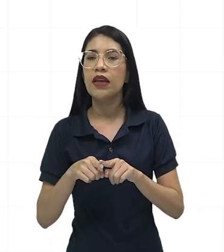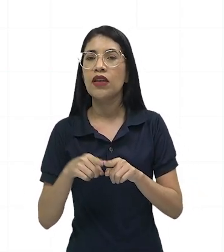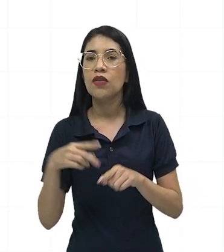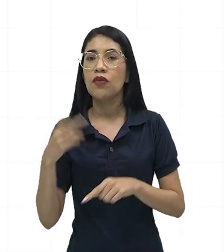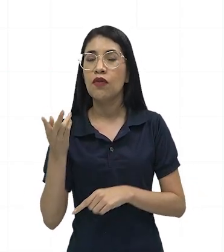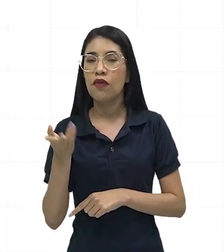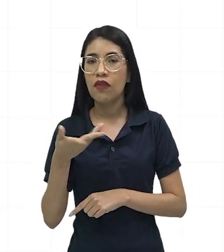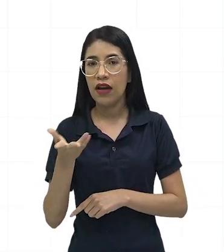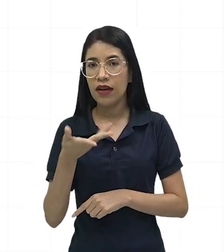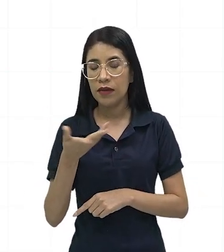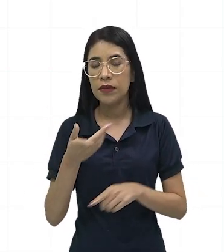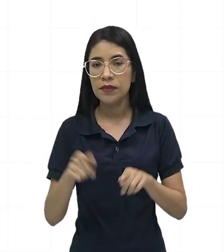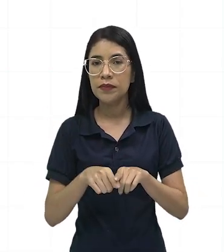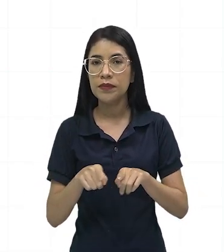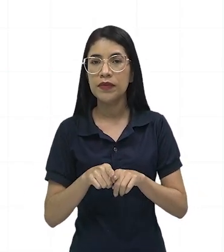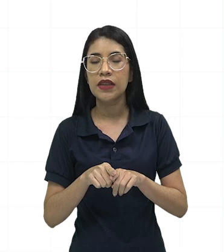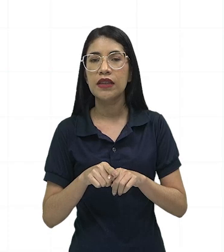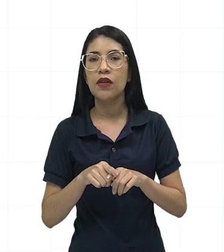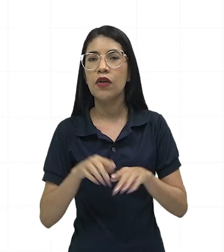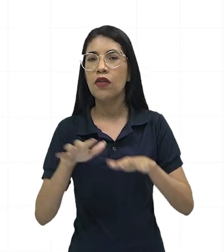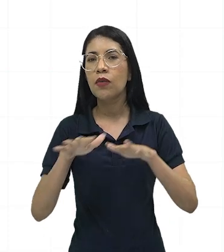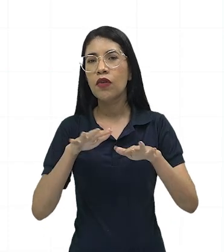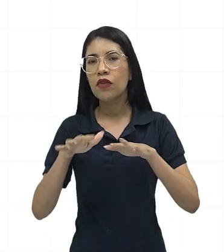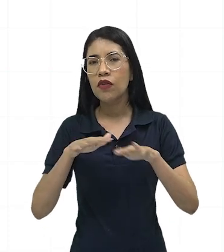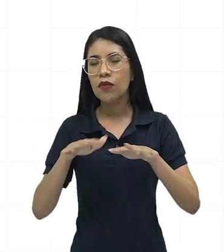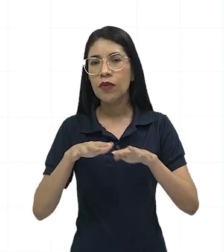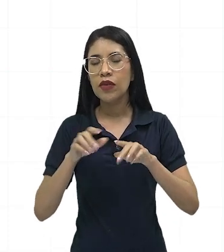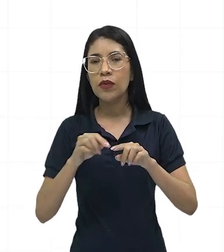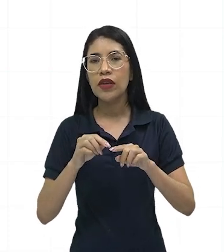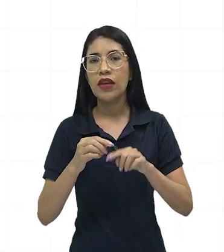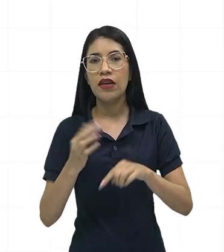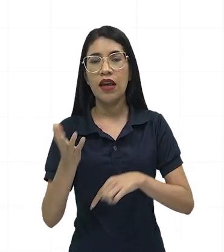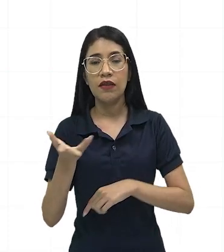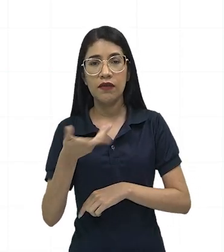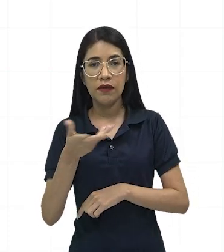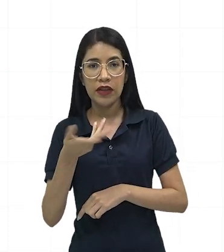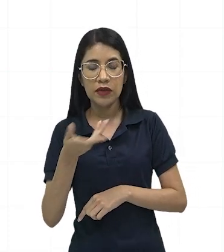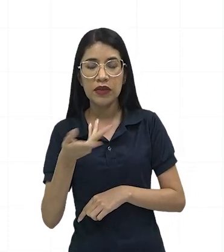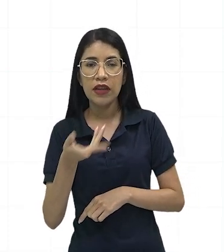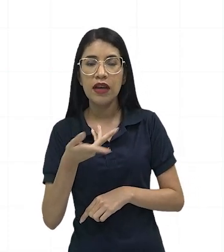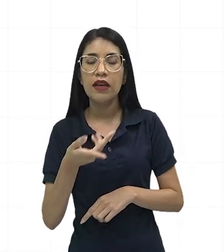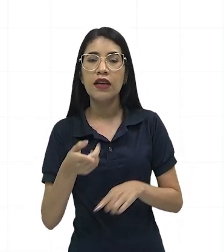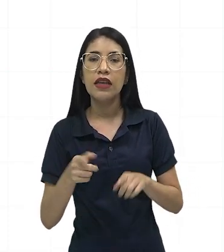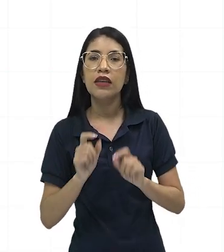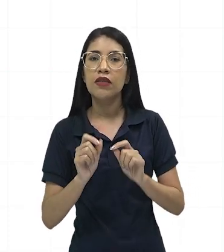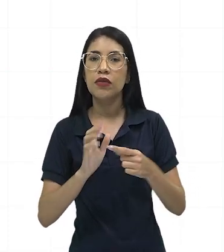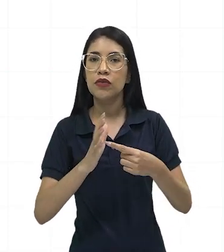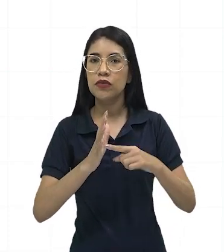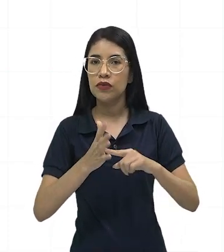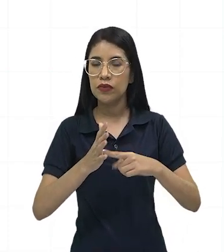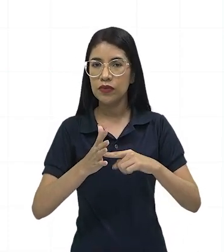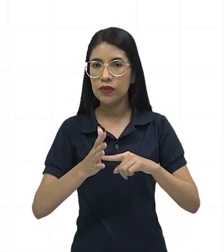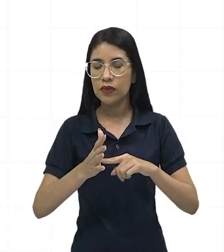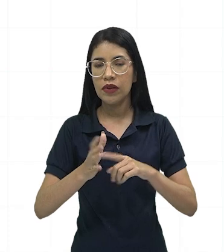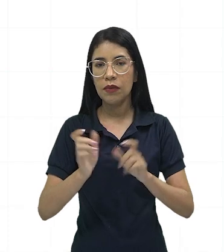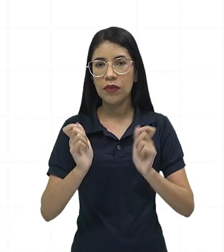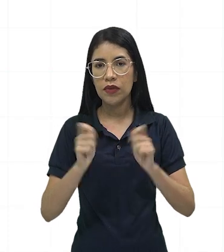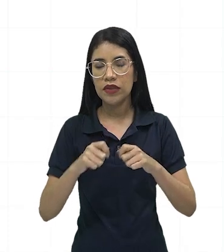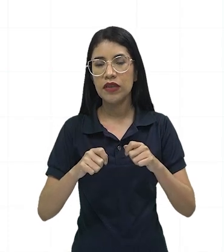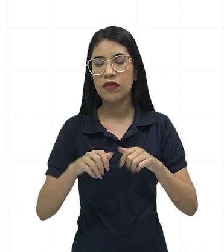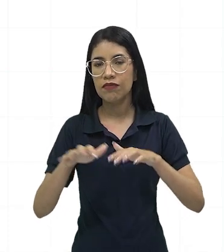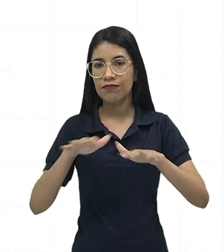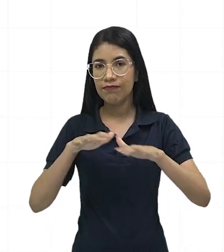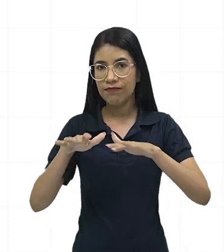velocidades, tá? Então, é esse movimento em alta velocidade que esses geradores são capazes